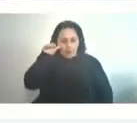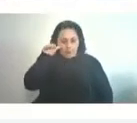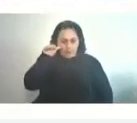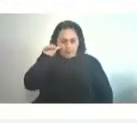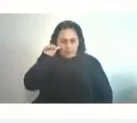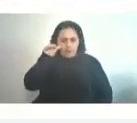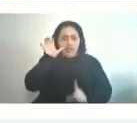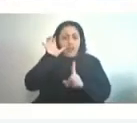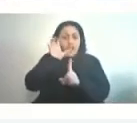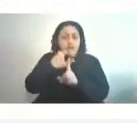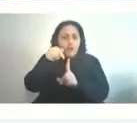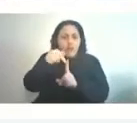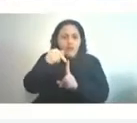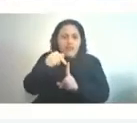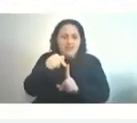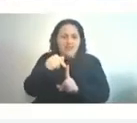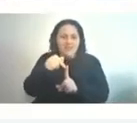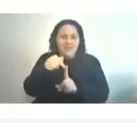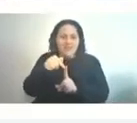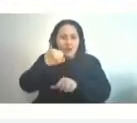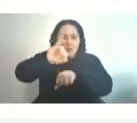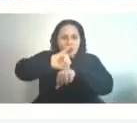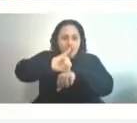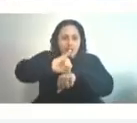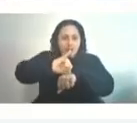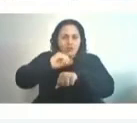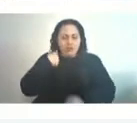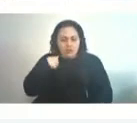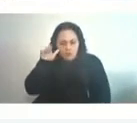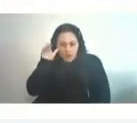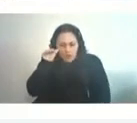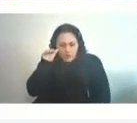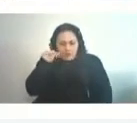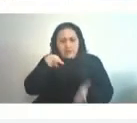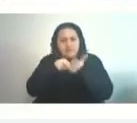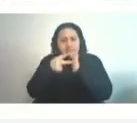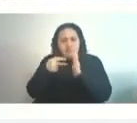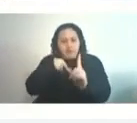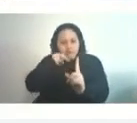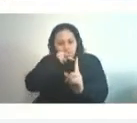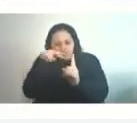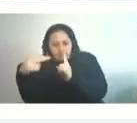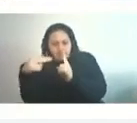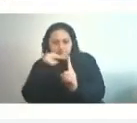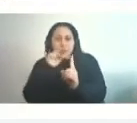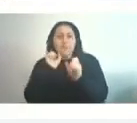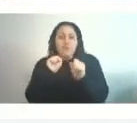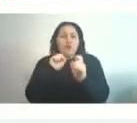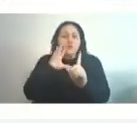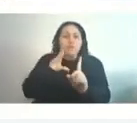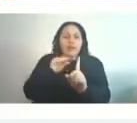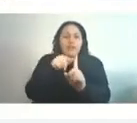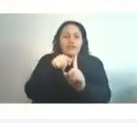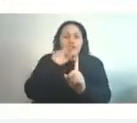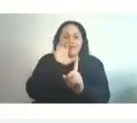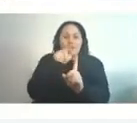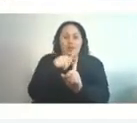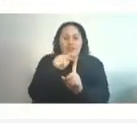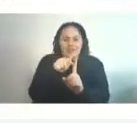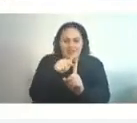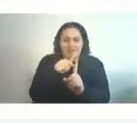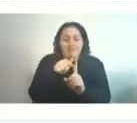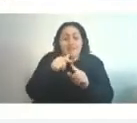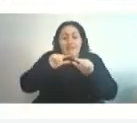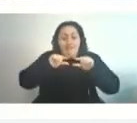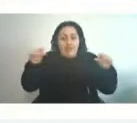observado. Então, essa frase do Einstein, do ponto de vista da pesquisa, ela quebra, digamos assim,